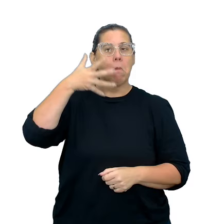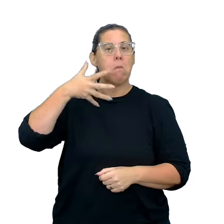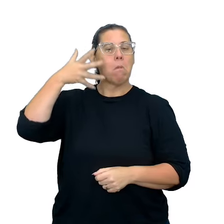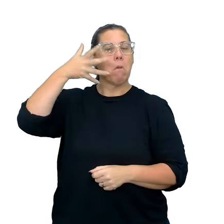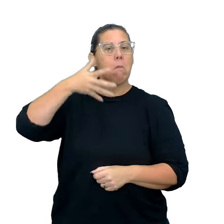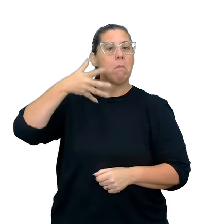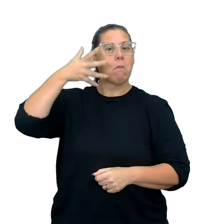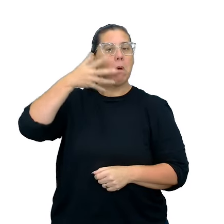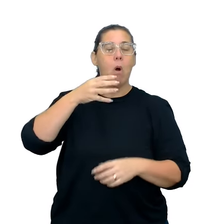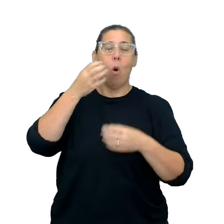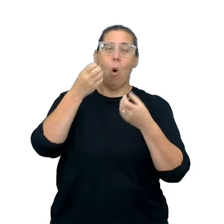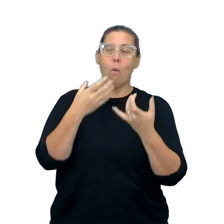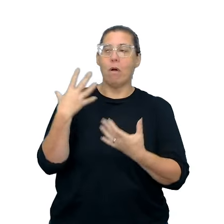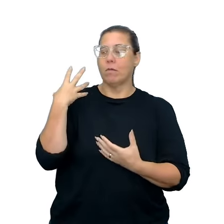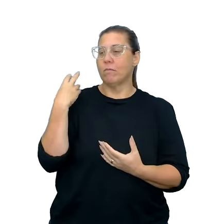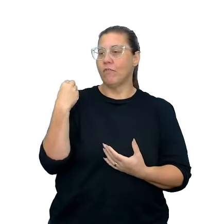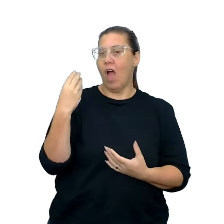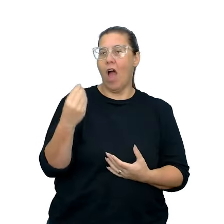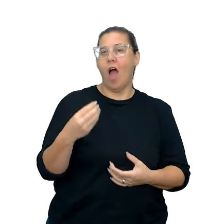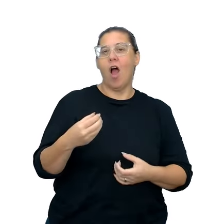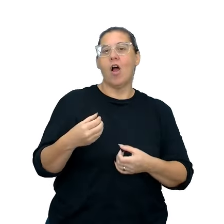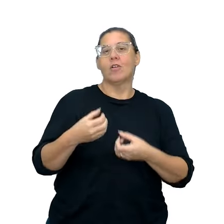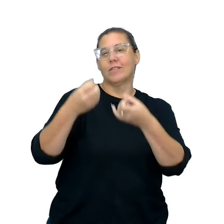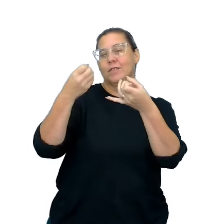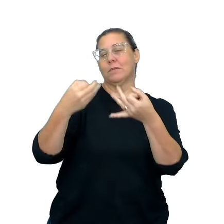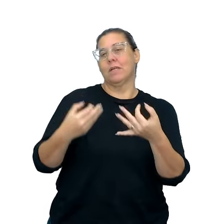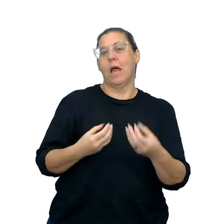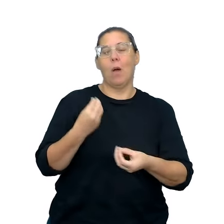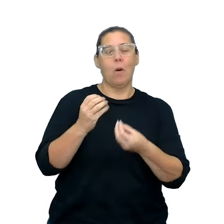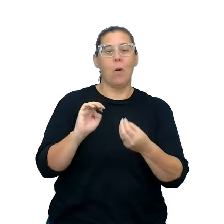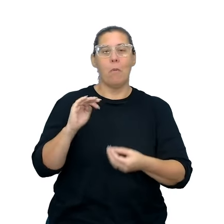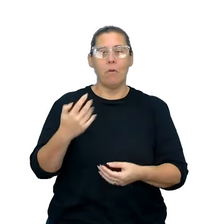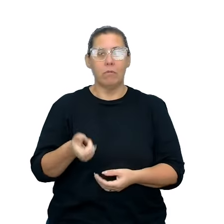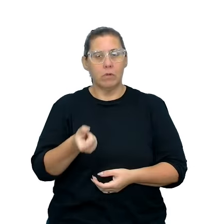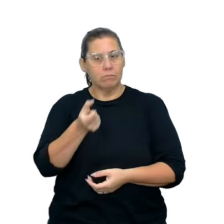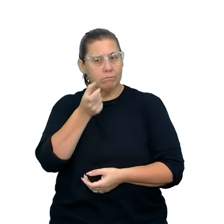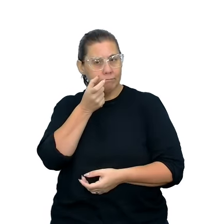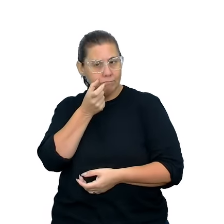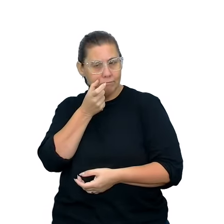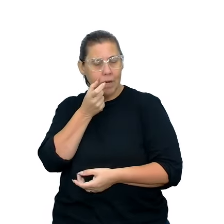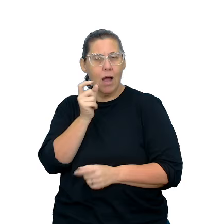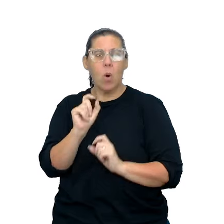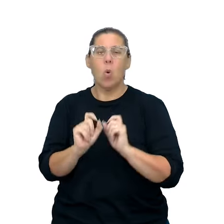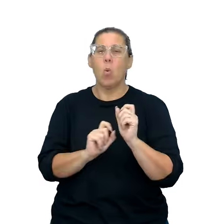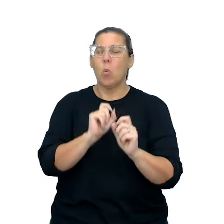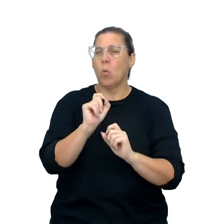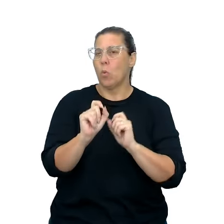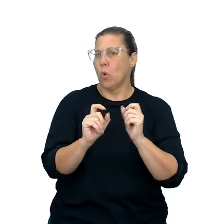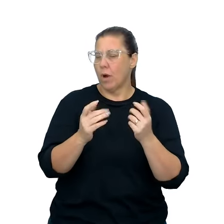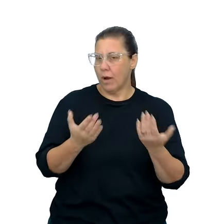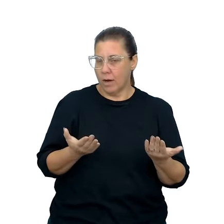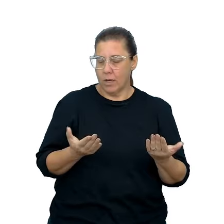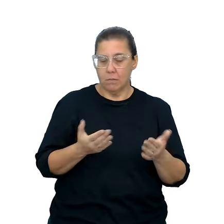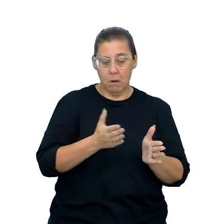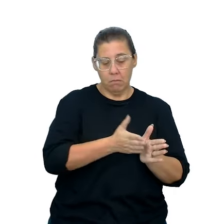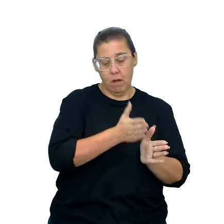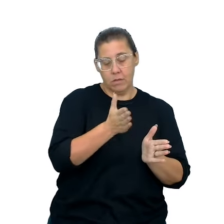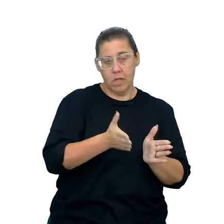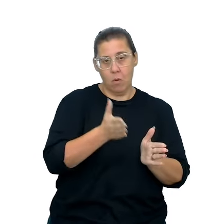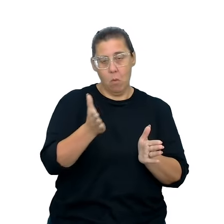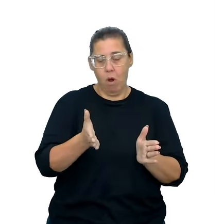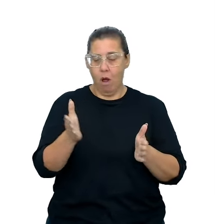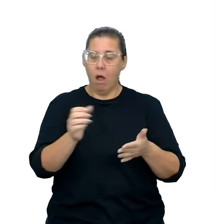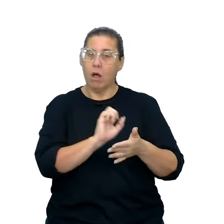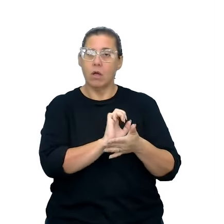uma viagem, por exemplo, né? E aí nós vamos observar que, para a sequência de